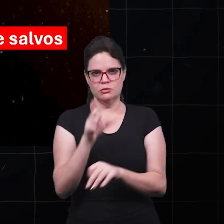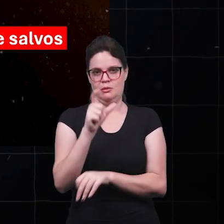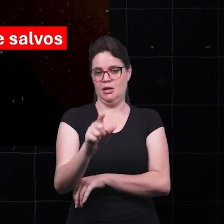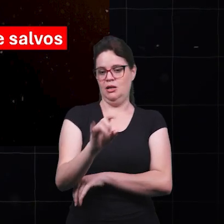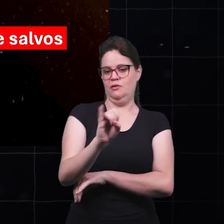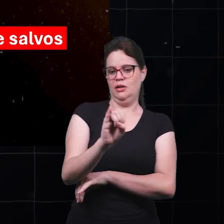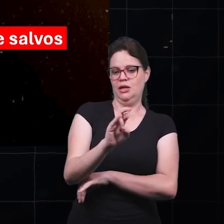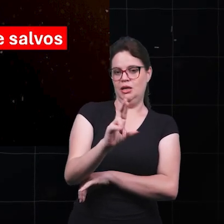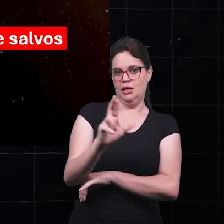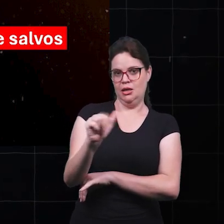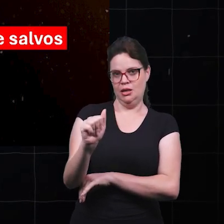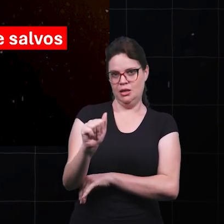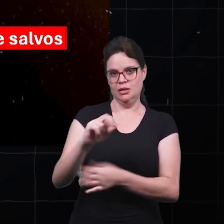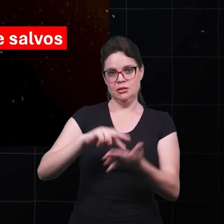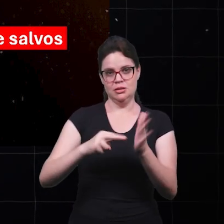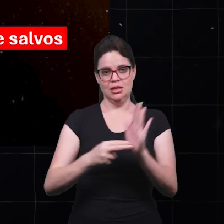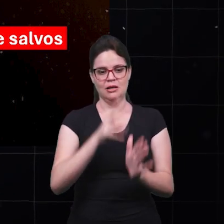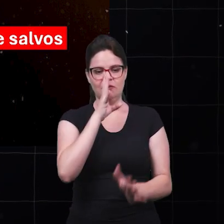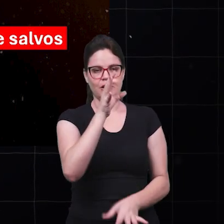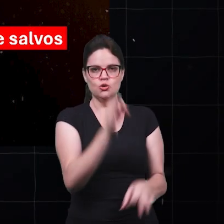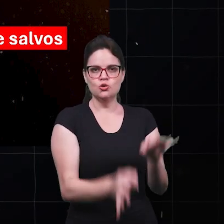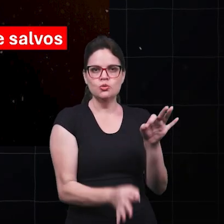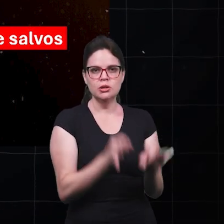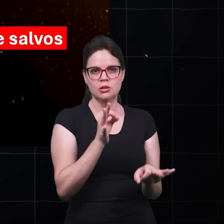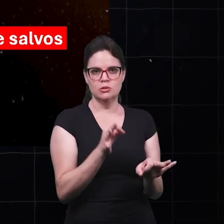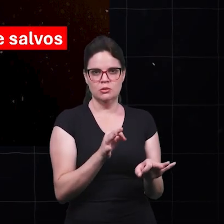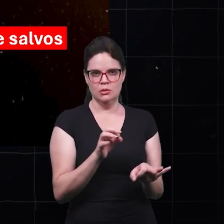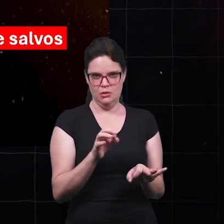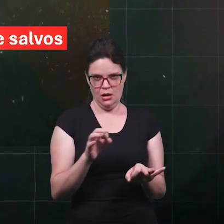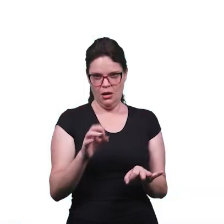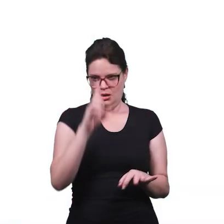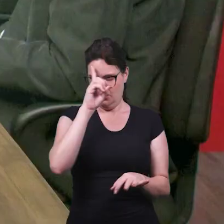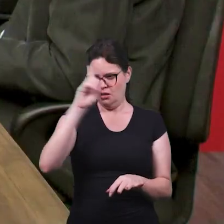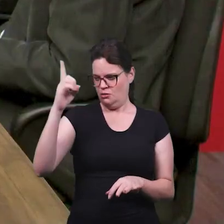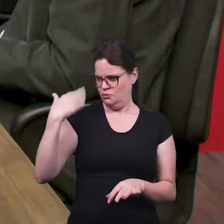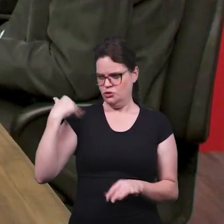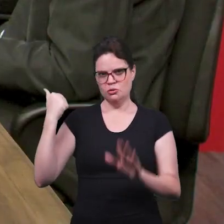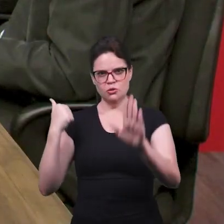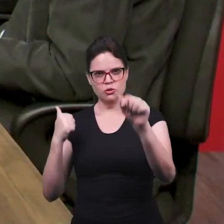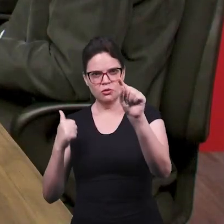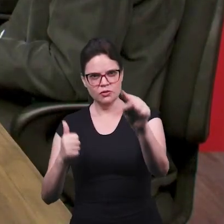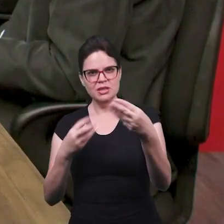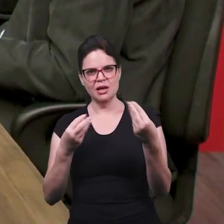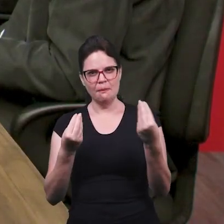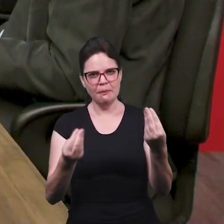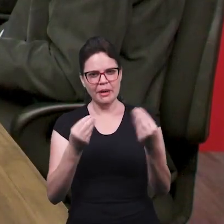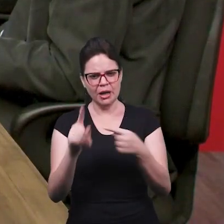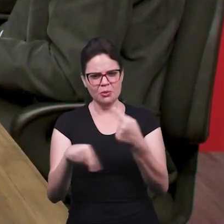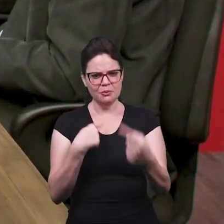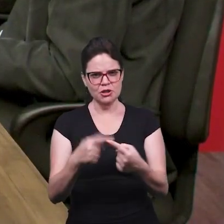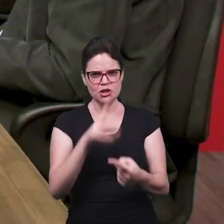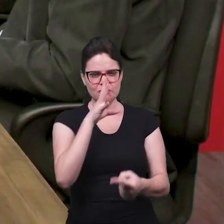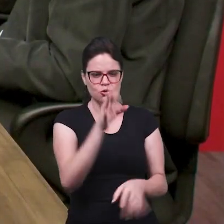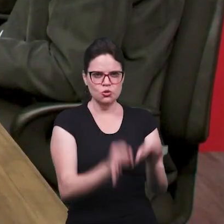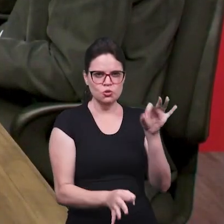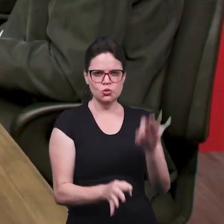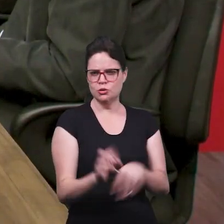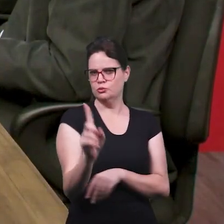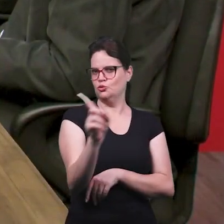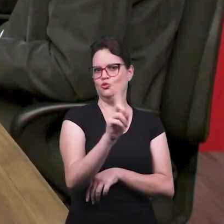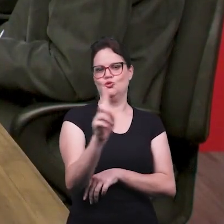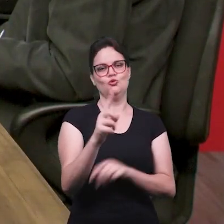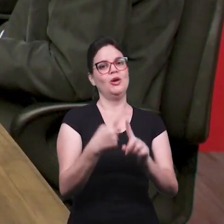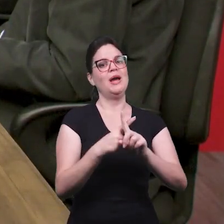com essa grande tribulação, com os juízos de Deus sobre o mundo. Então, não nos destinou para a ira, mas para a aquisição